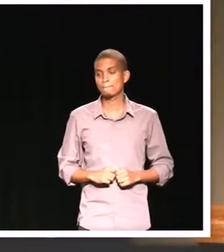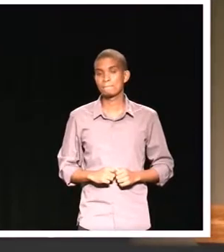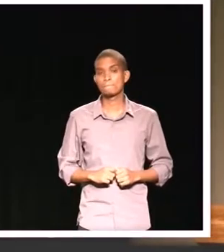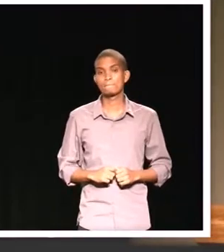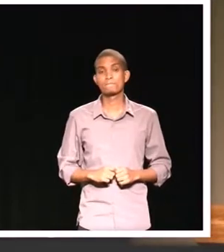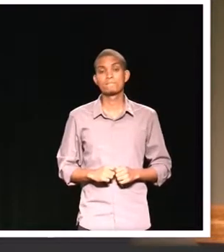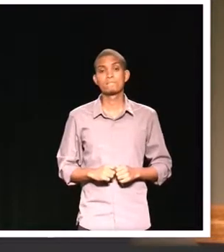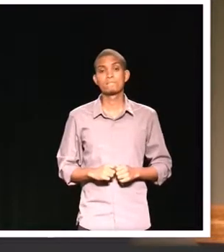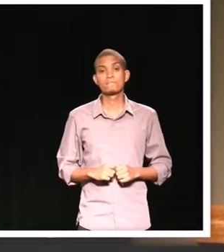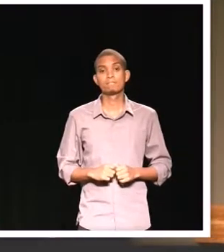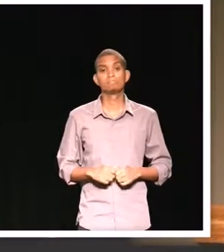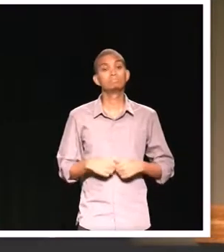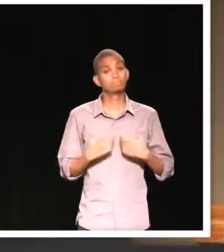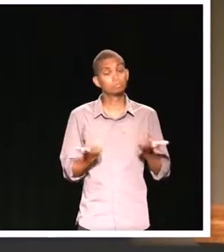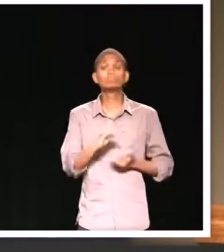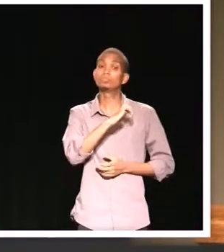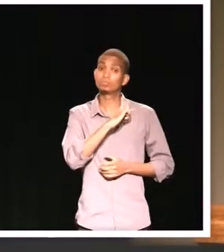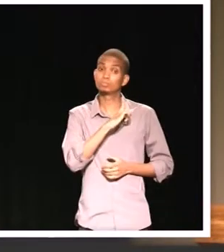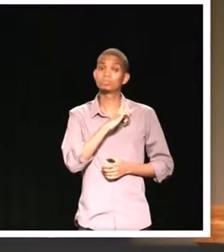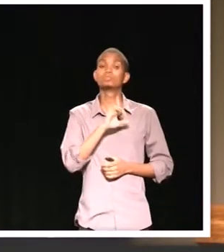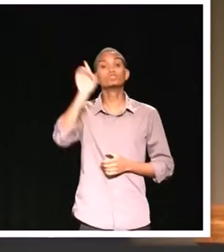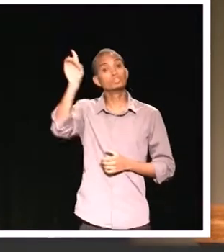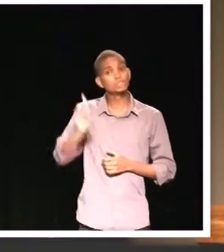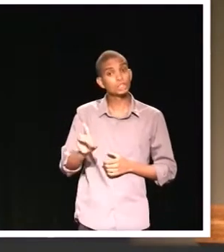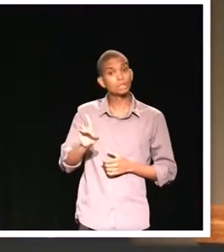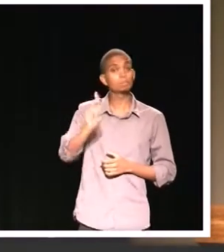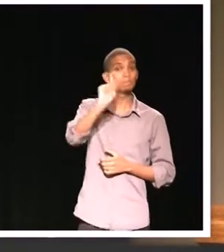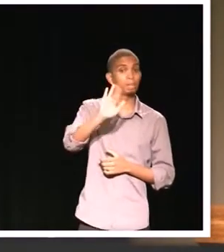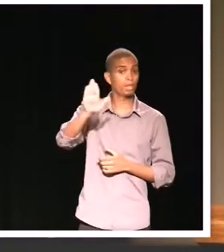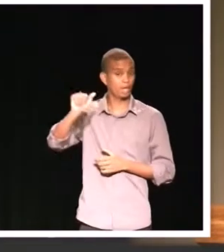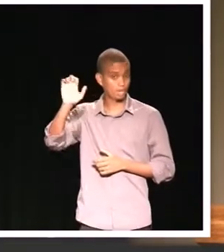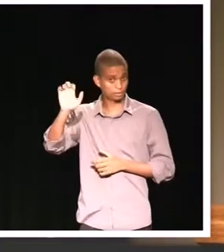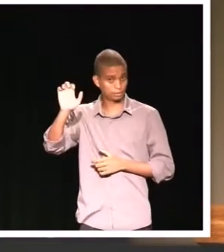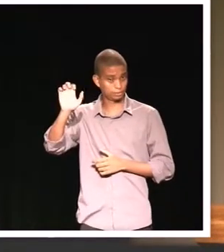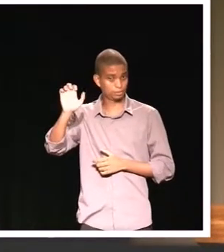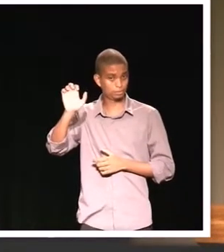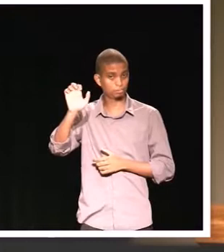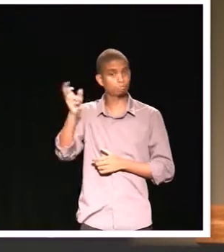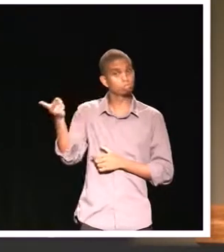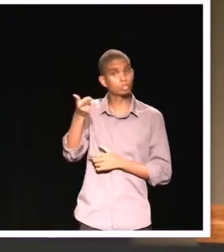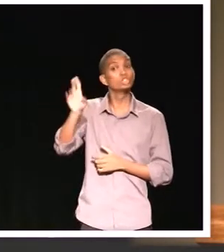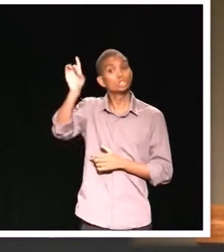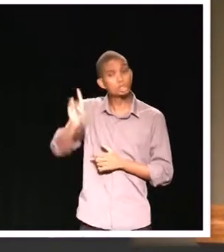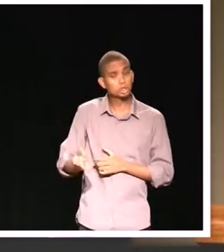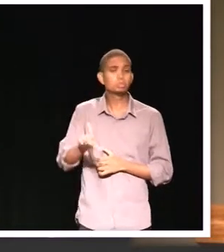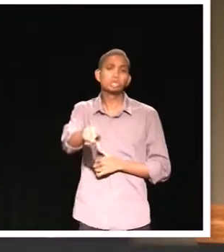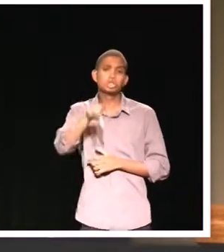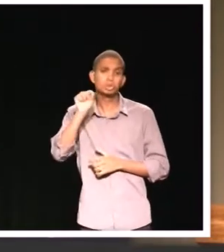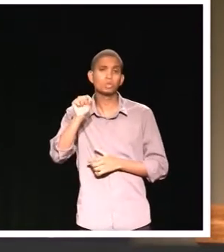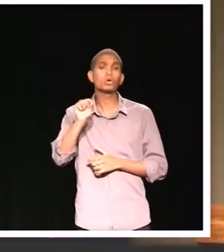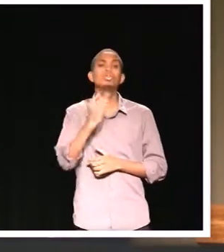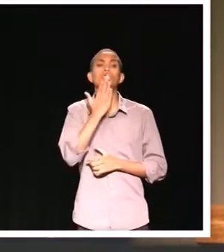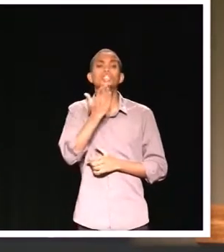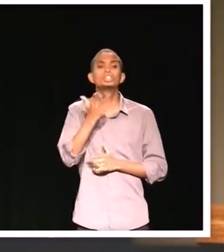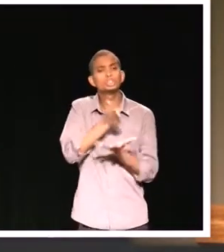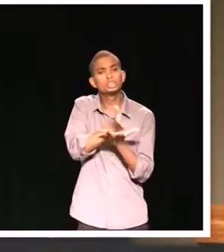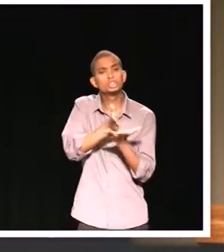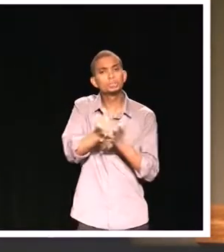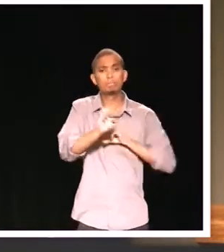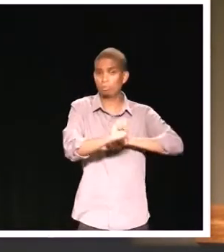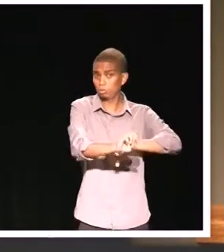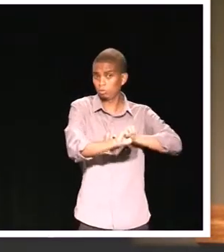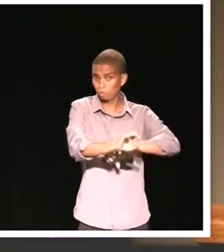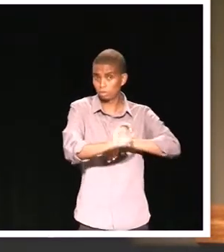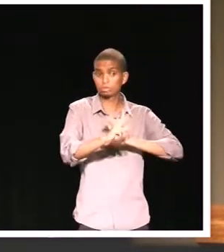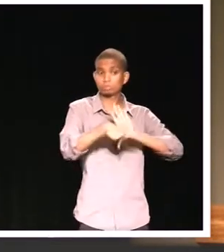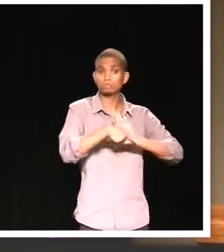E estabelecem o direito dos pais em escolher o tipo de educação que